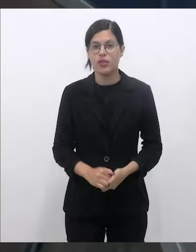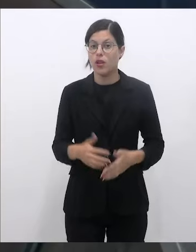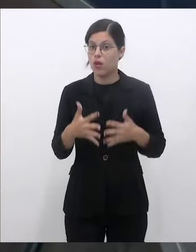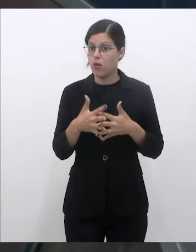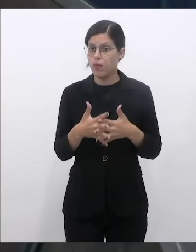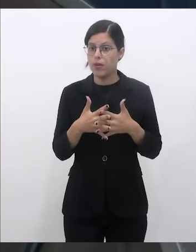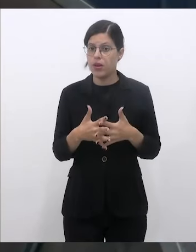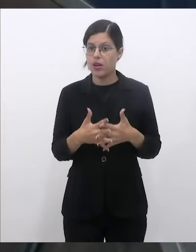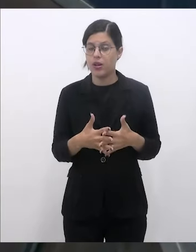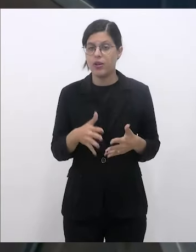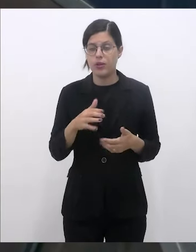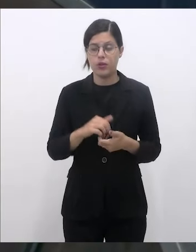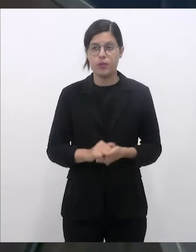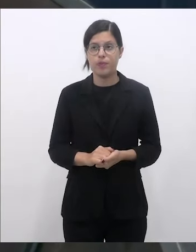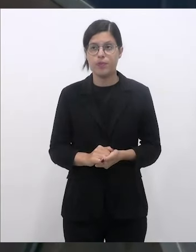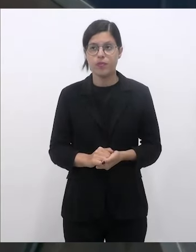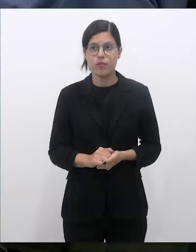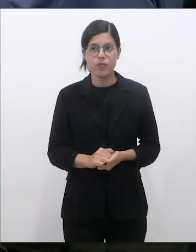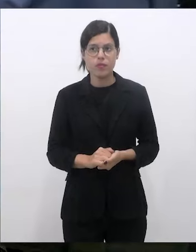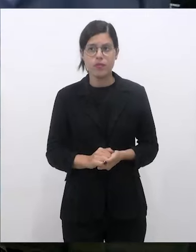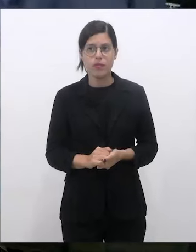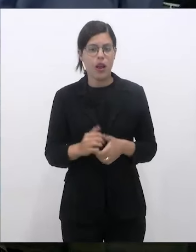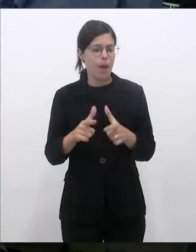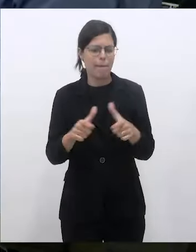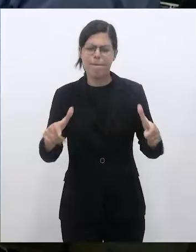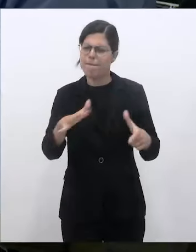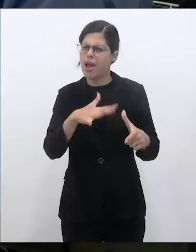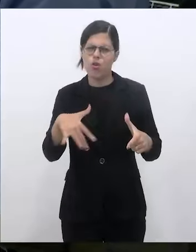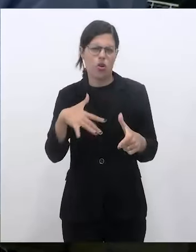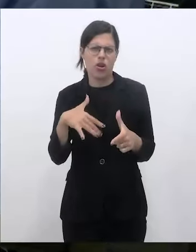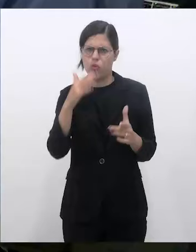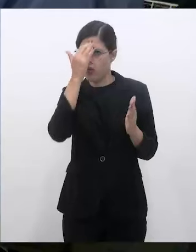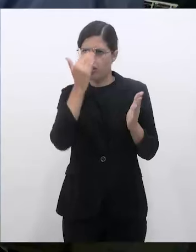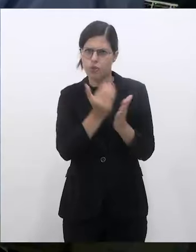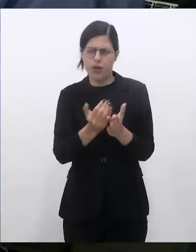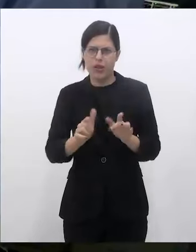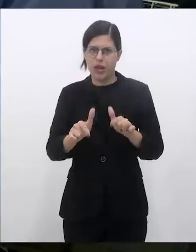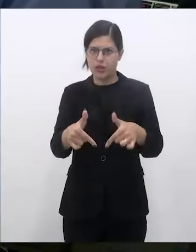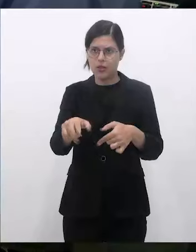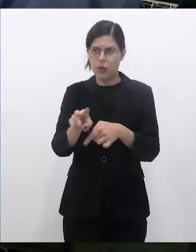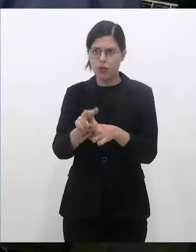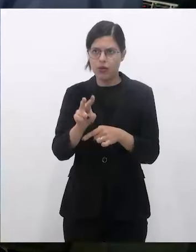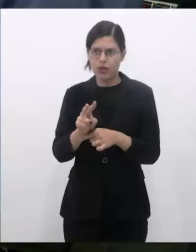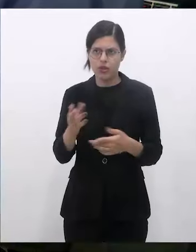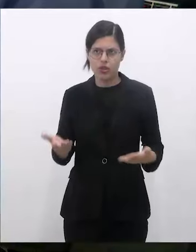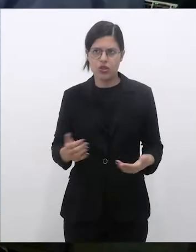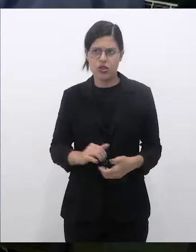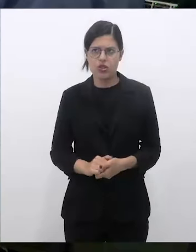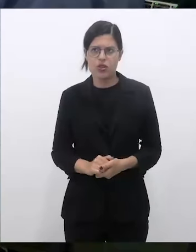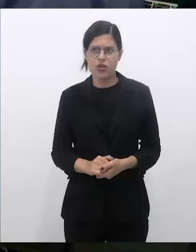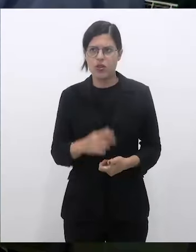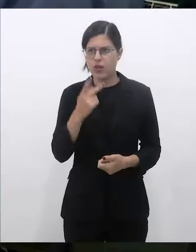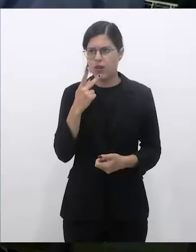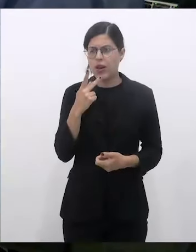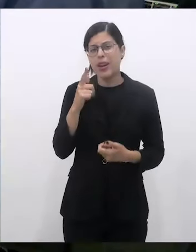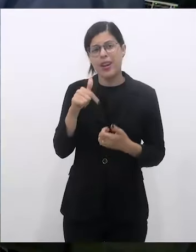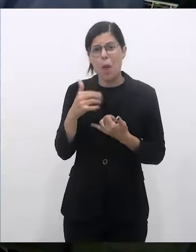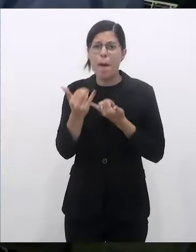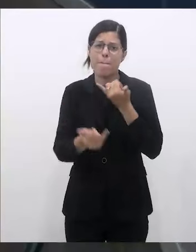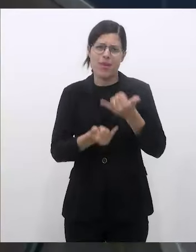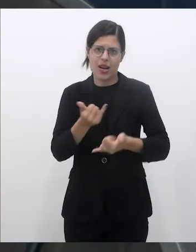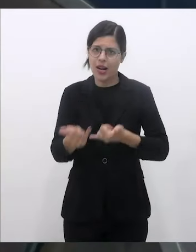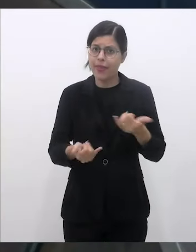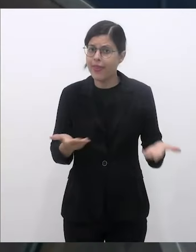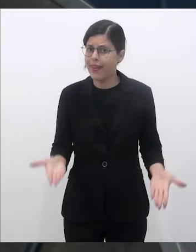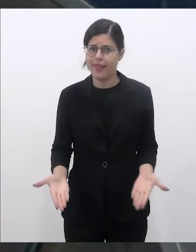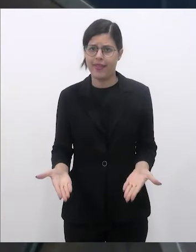isso é muito complicado. A maioria não está cumprindo medida protetiva, Biso. Não, medida protetiva é uma brincadeira. Não falando de brincadeira.